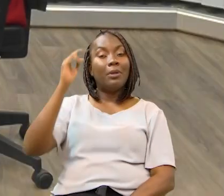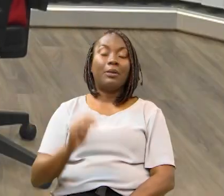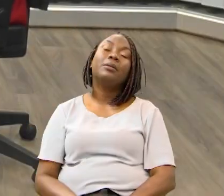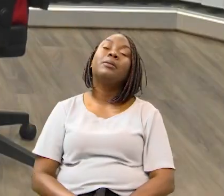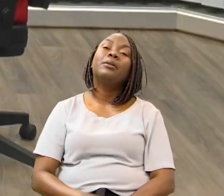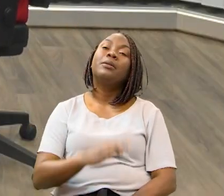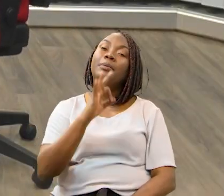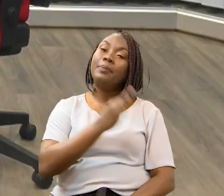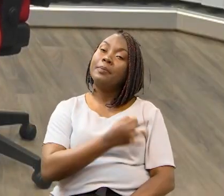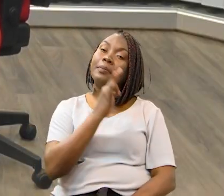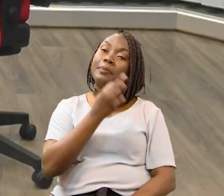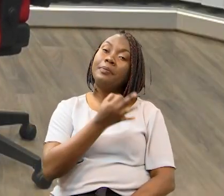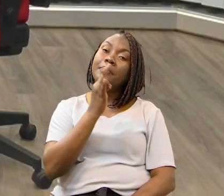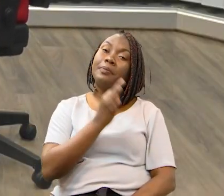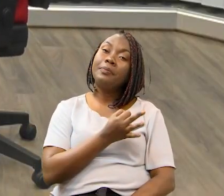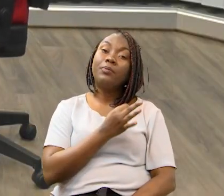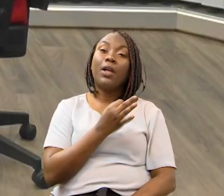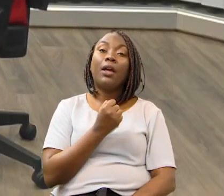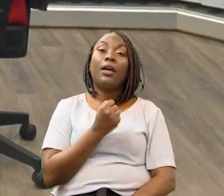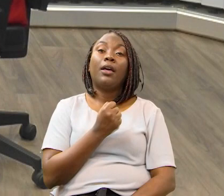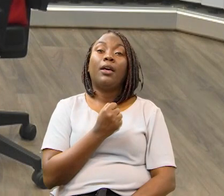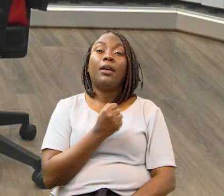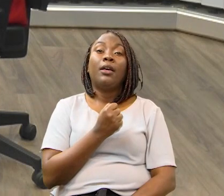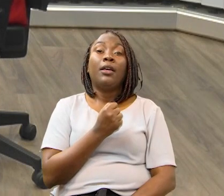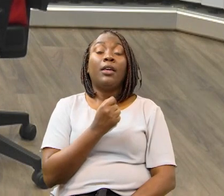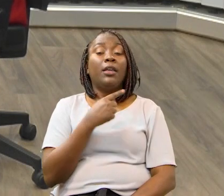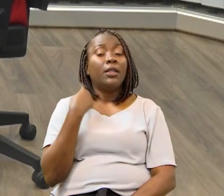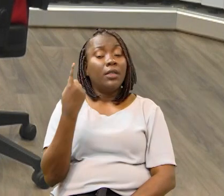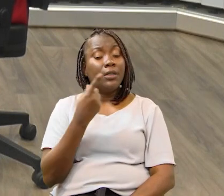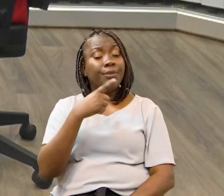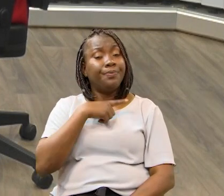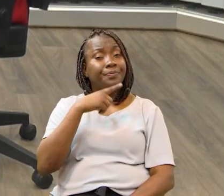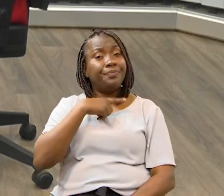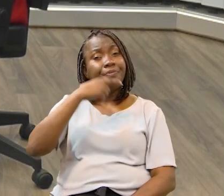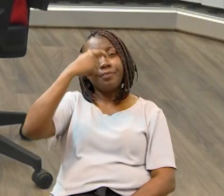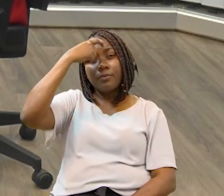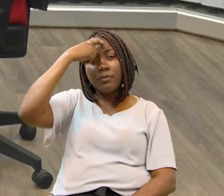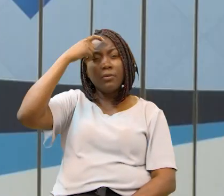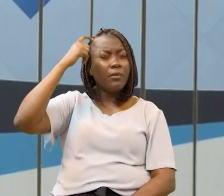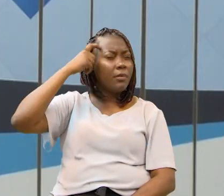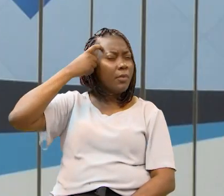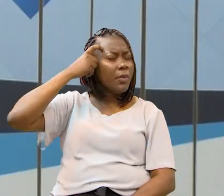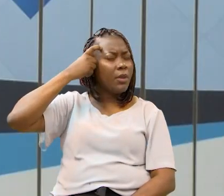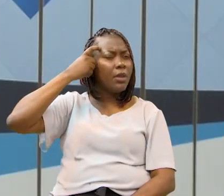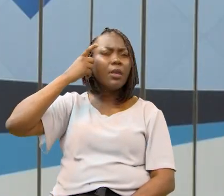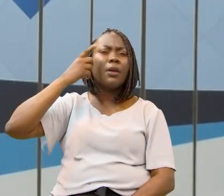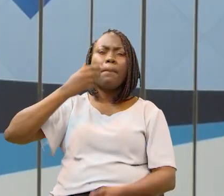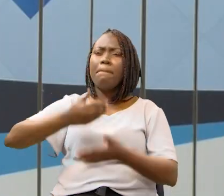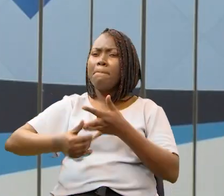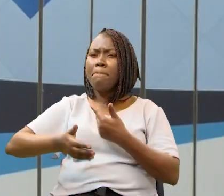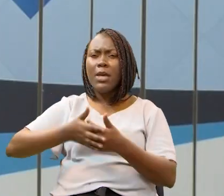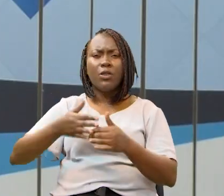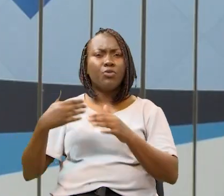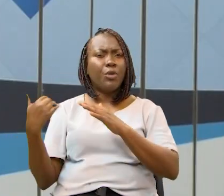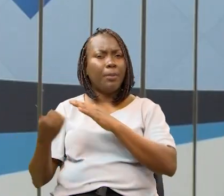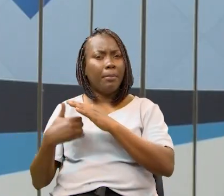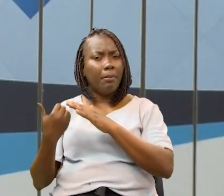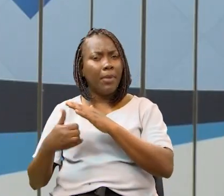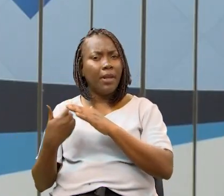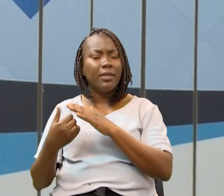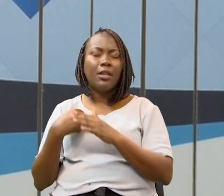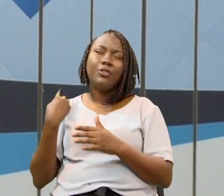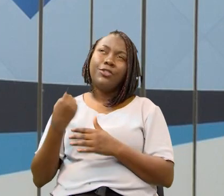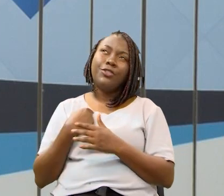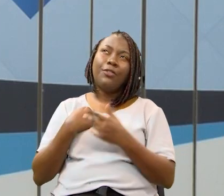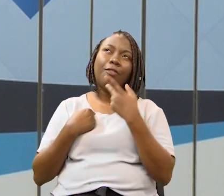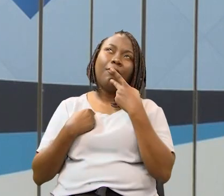Exatamente. Concorda? Exatamente. E que tenhamos consciência, né? E que mesmo as empresas, né? Quando